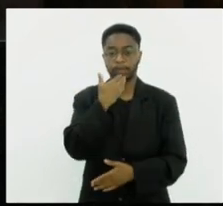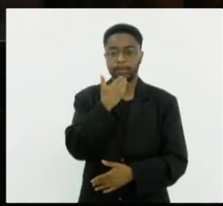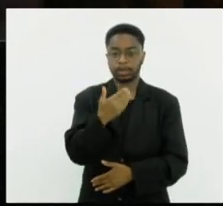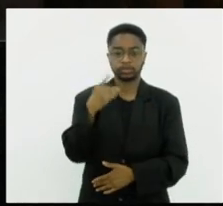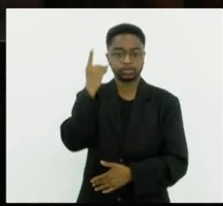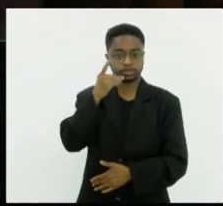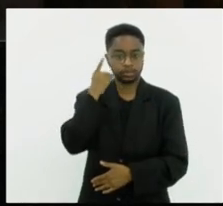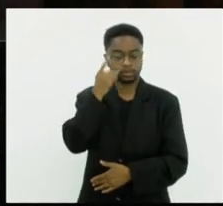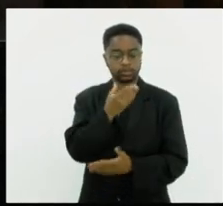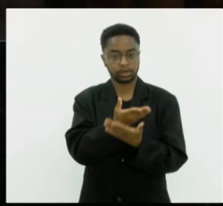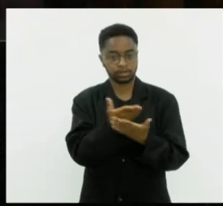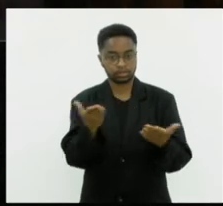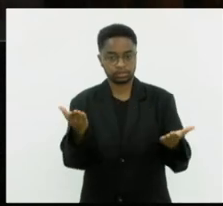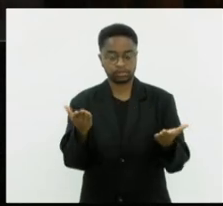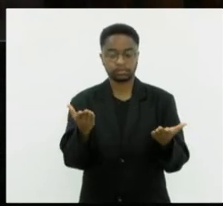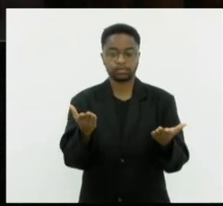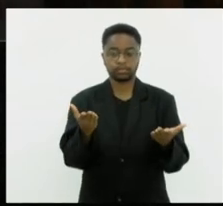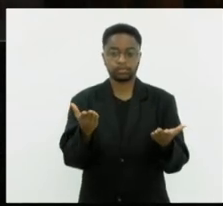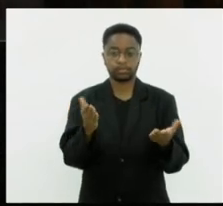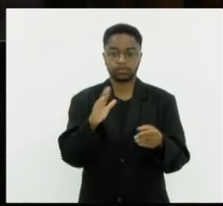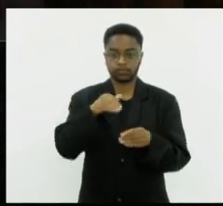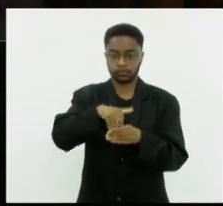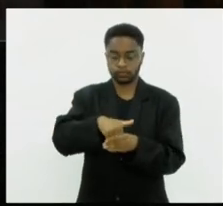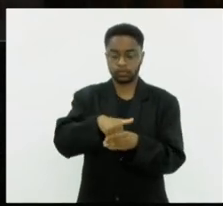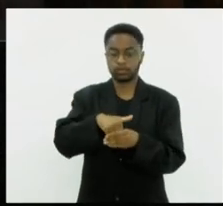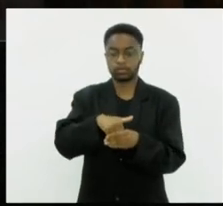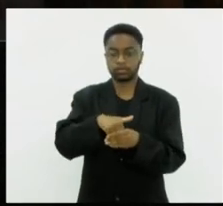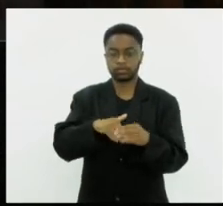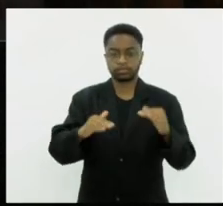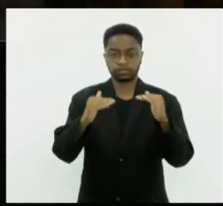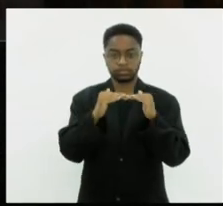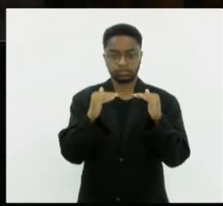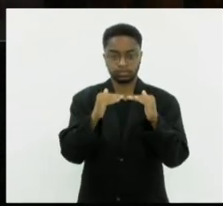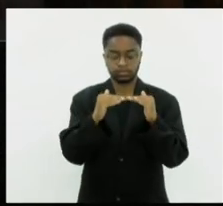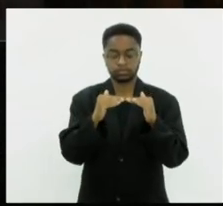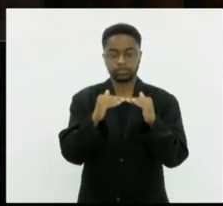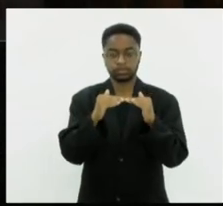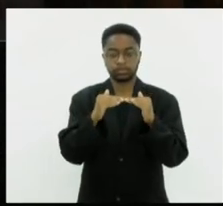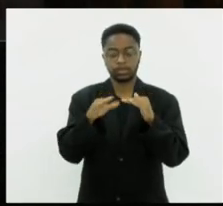deputadas e aos deputados que votem favorável à